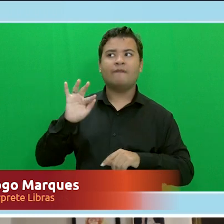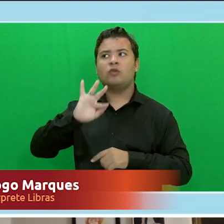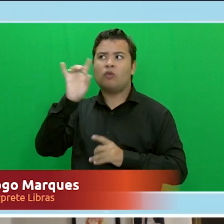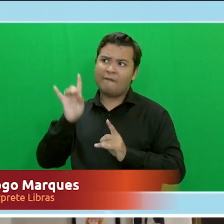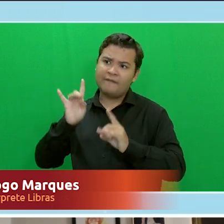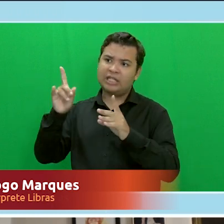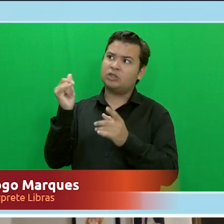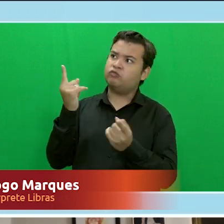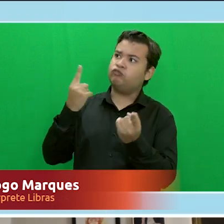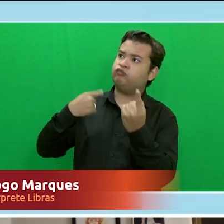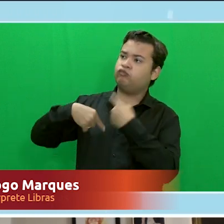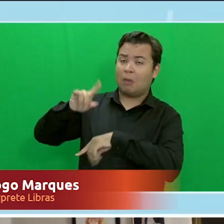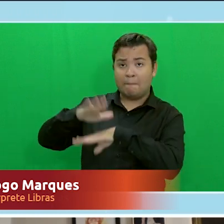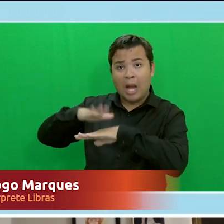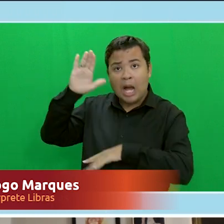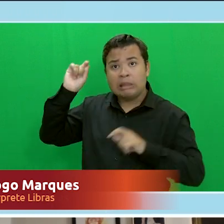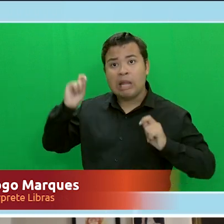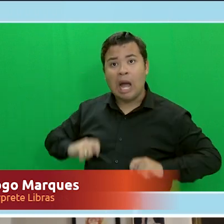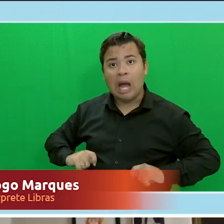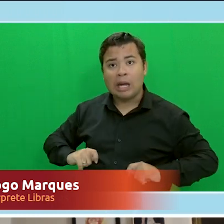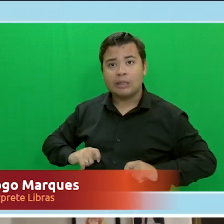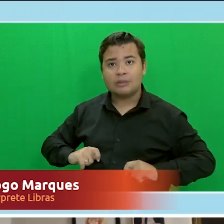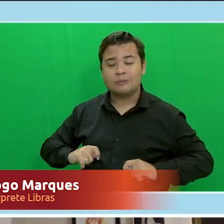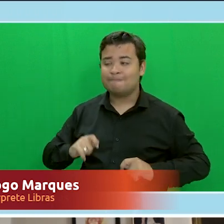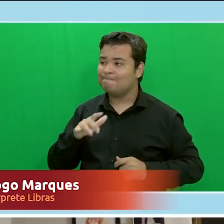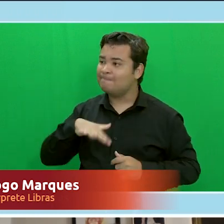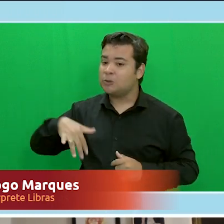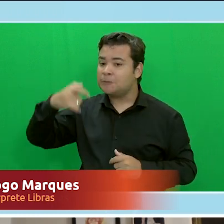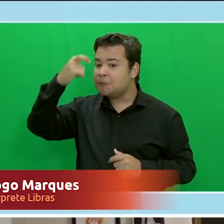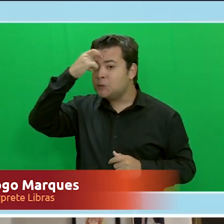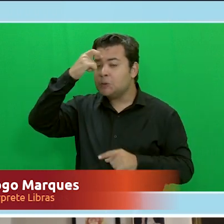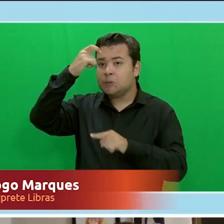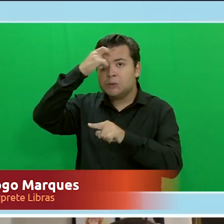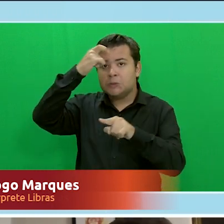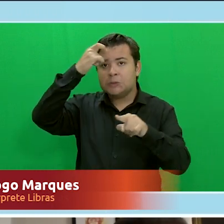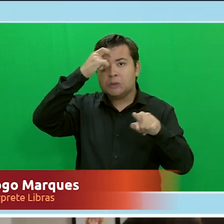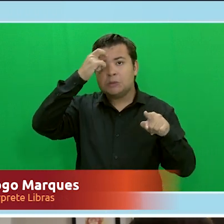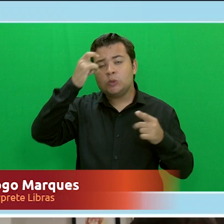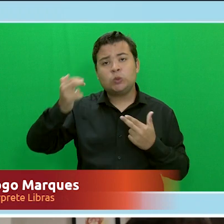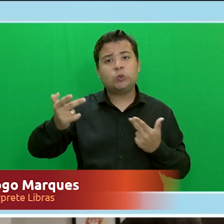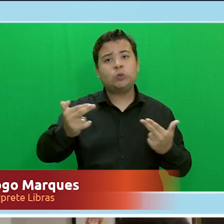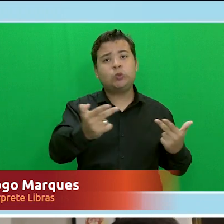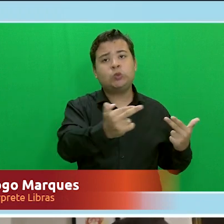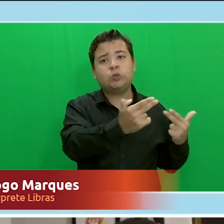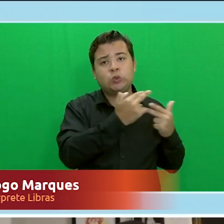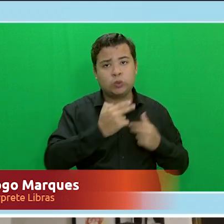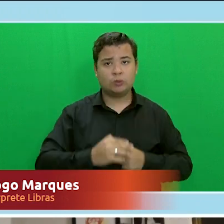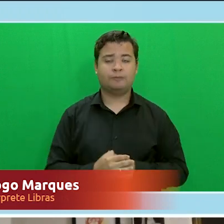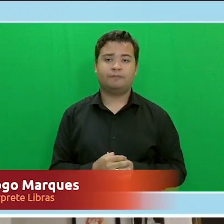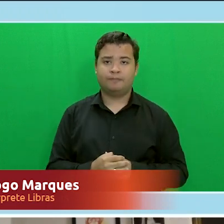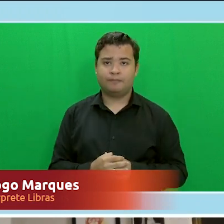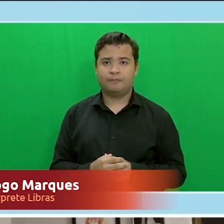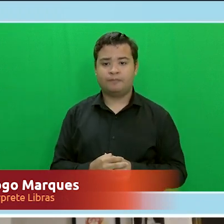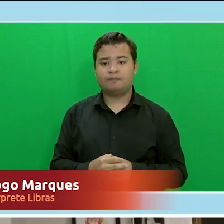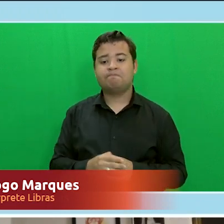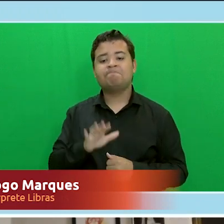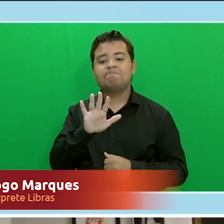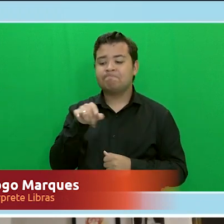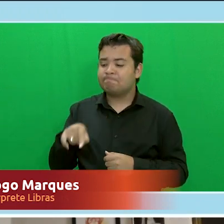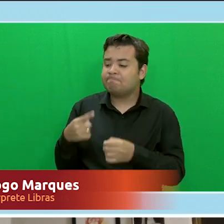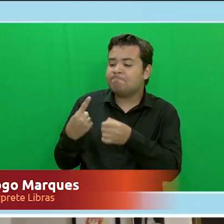Tá? Isso está na nossa cabeça, né? Na cabeça de todo mundo. Então, e a cidade,